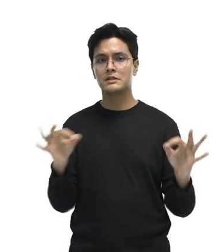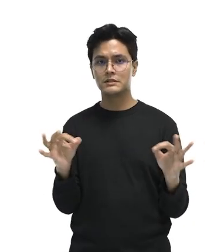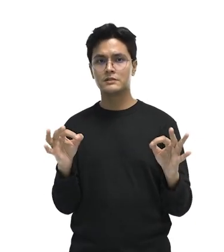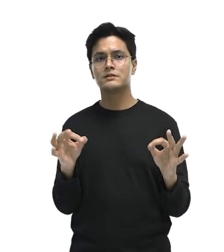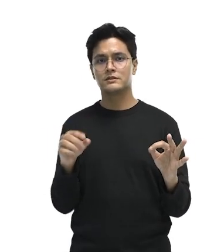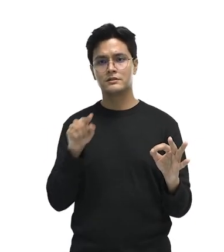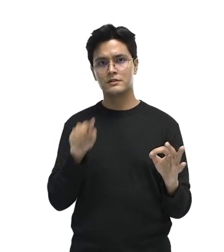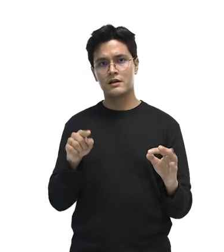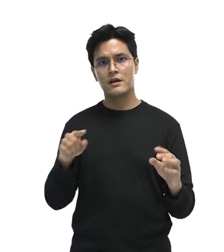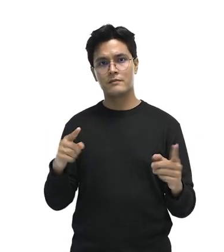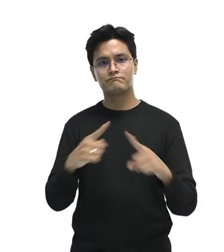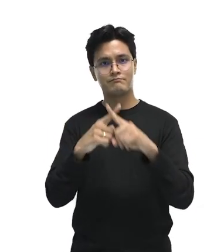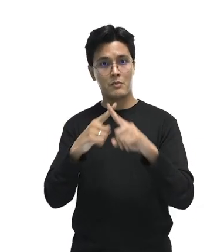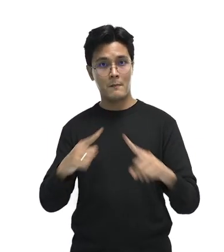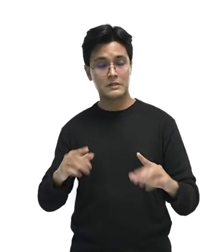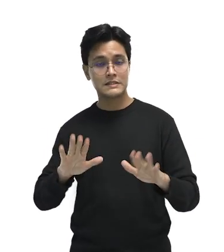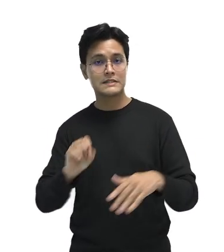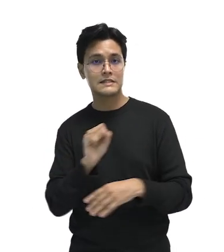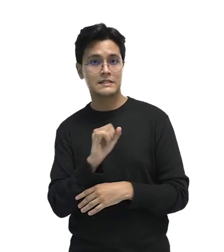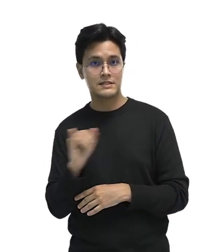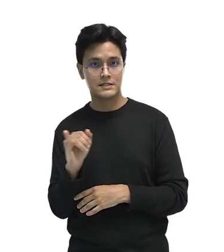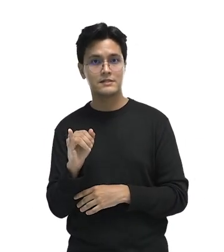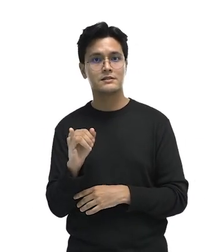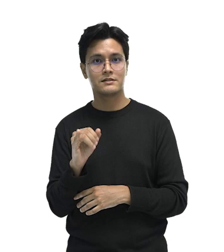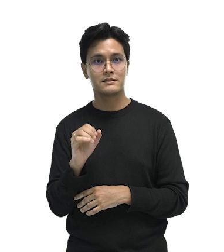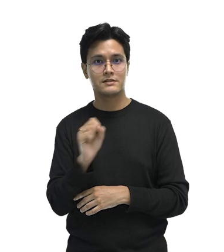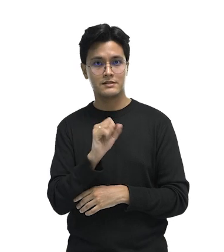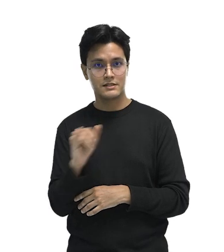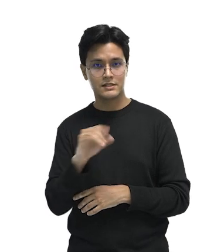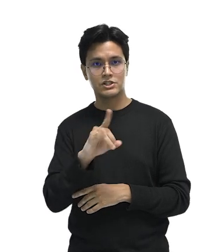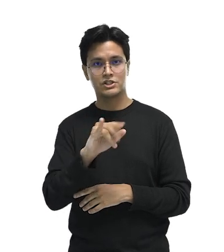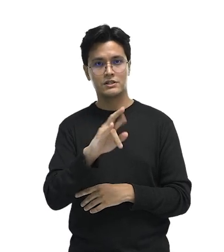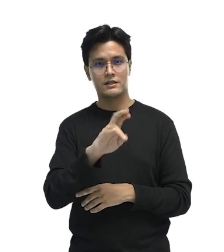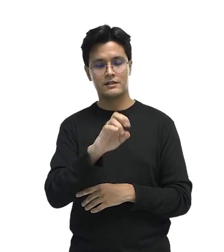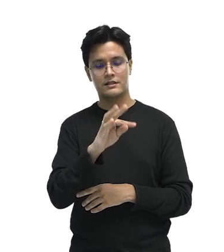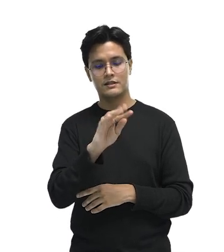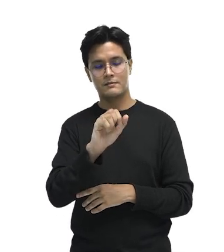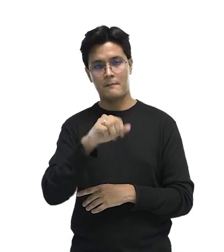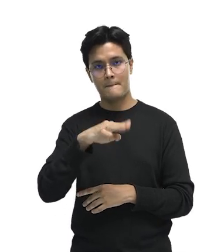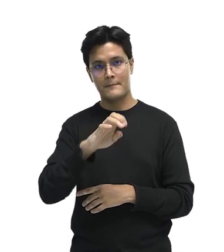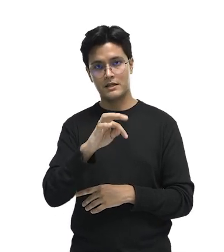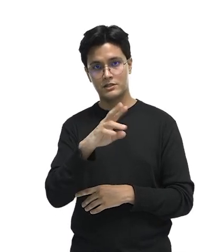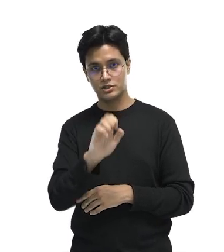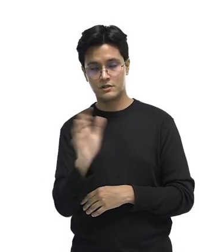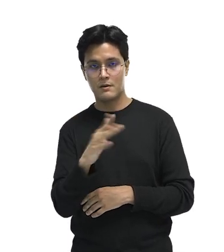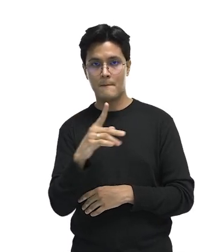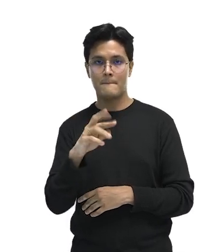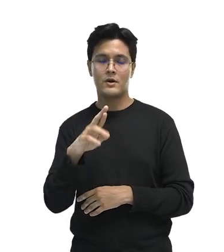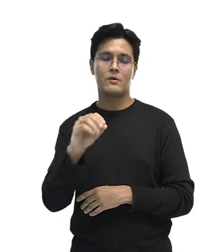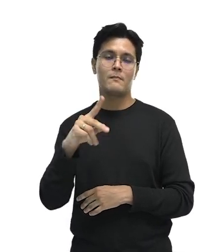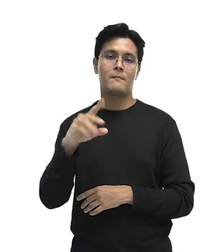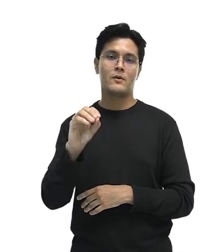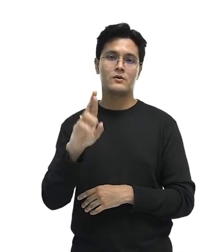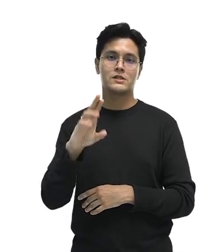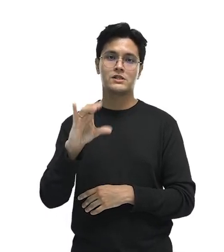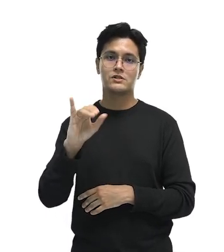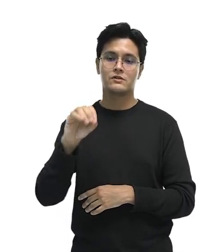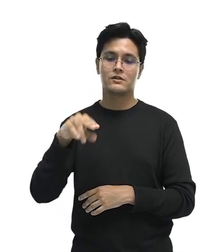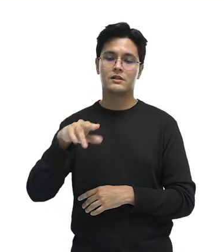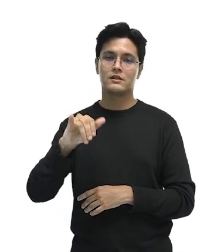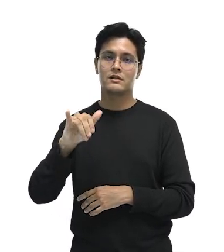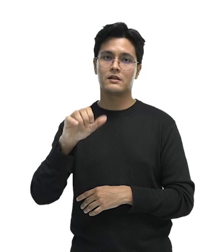diretamente proporcionais. E se elas são diretamente proporcionais, quando eu for montar a